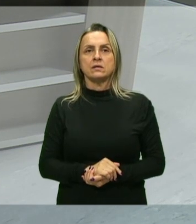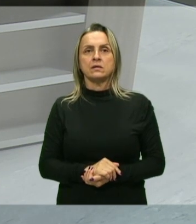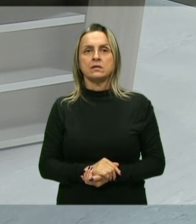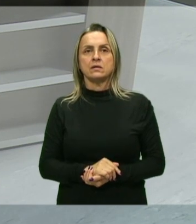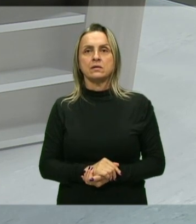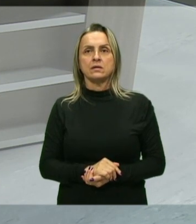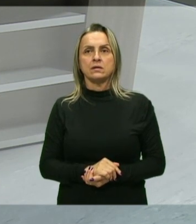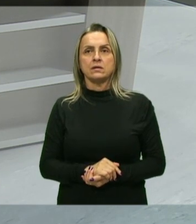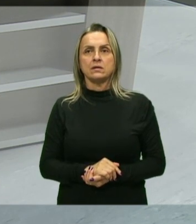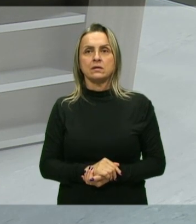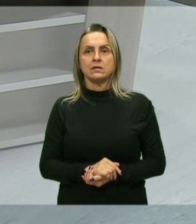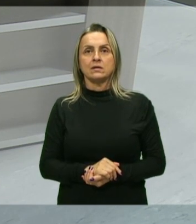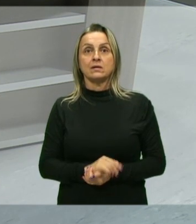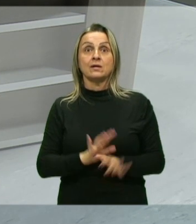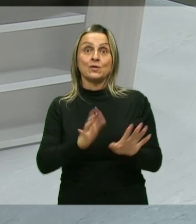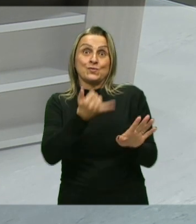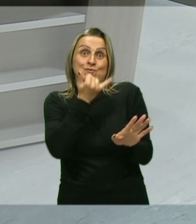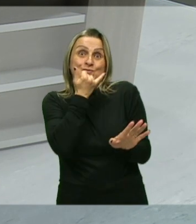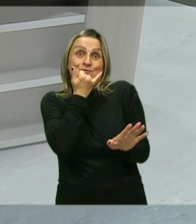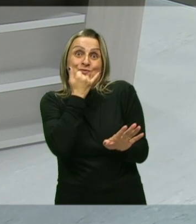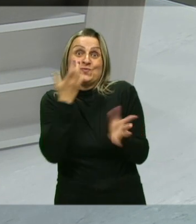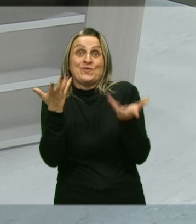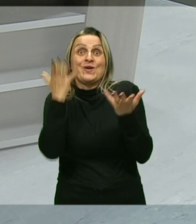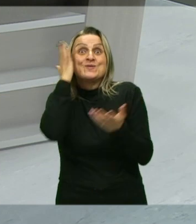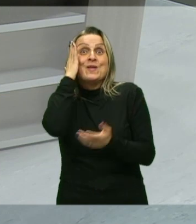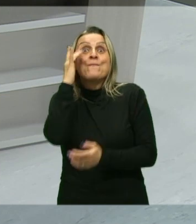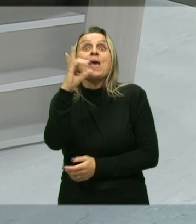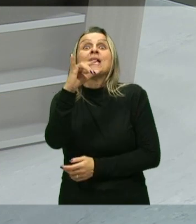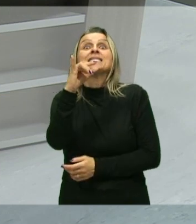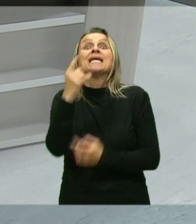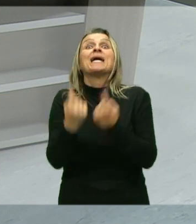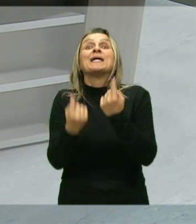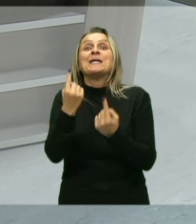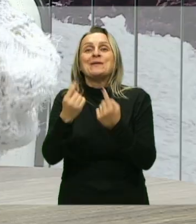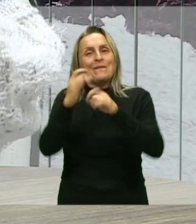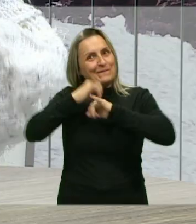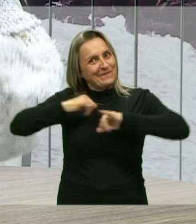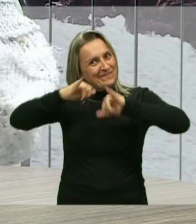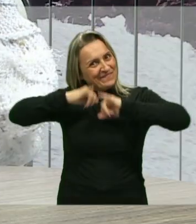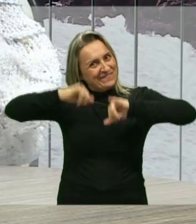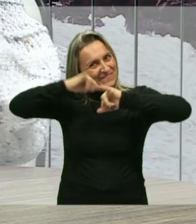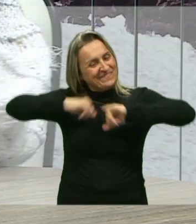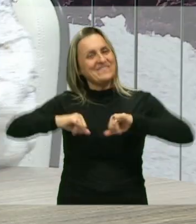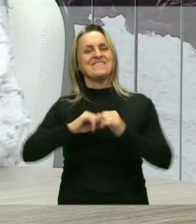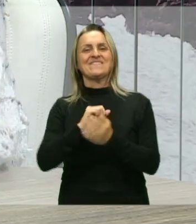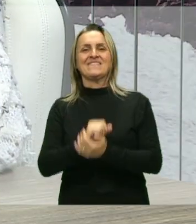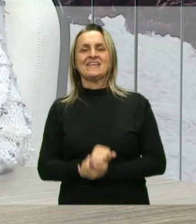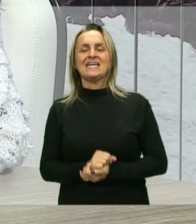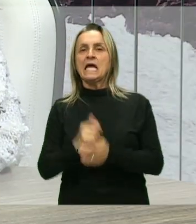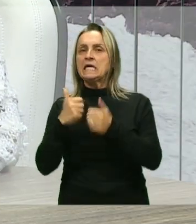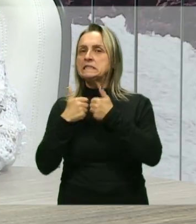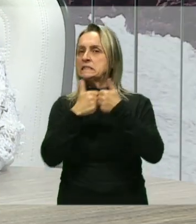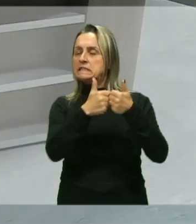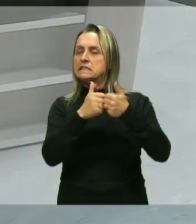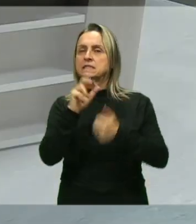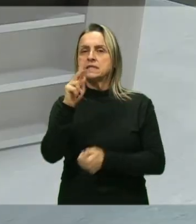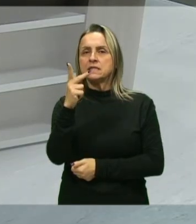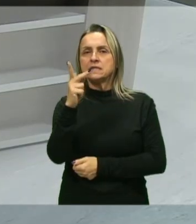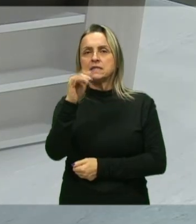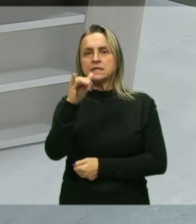fica de cara. Desculpa te interromper, mas qual que é o Instagram? Vamos divulgar aí o Instagram da Hibisco. O da Hibisco